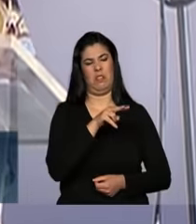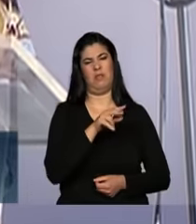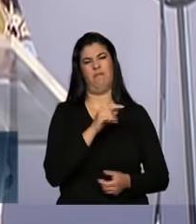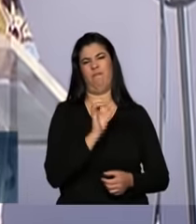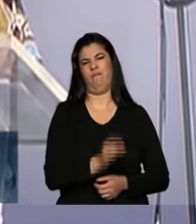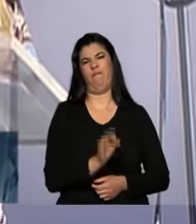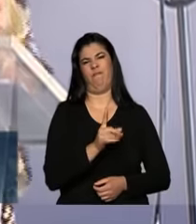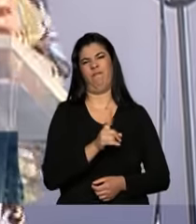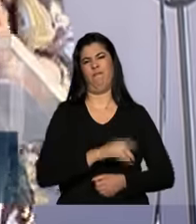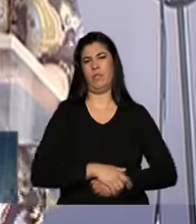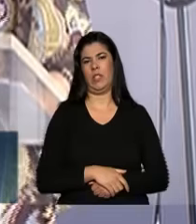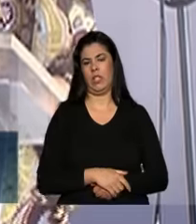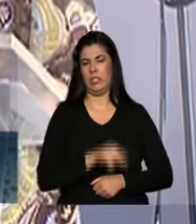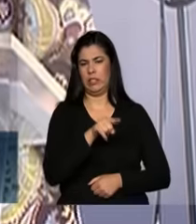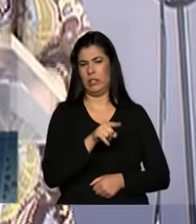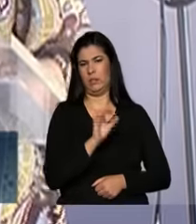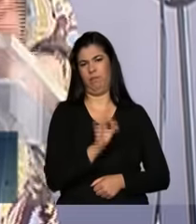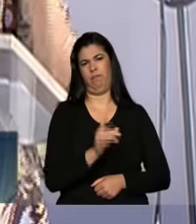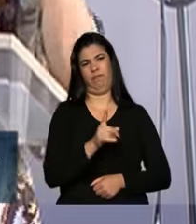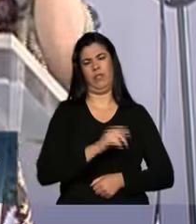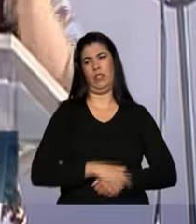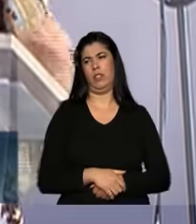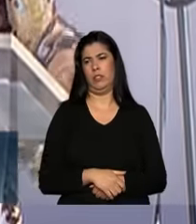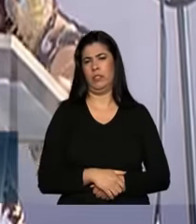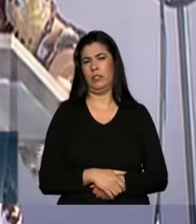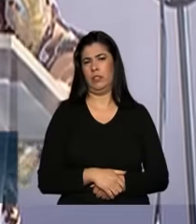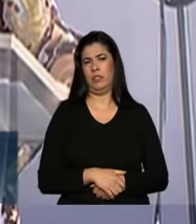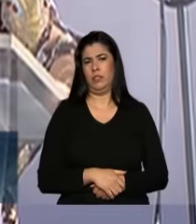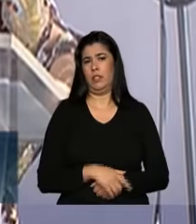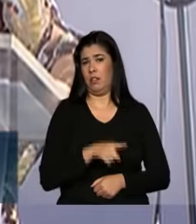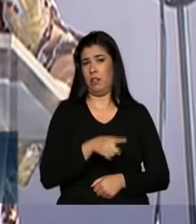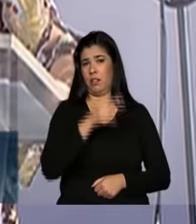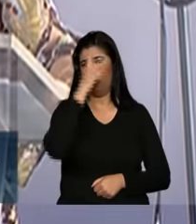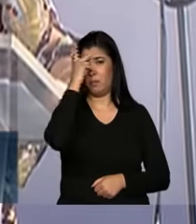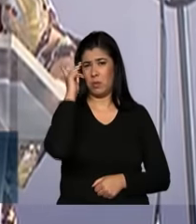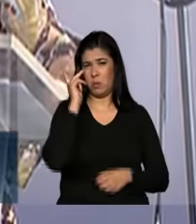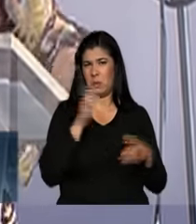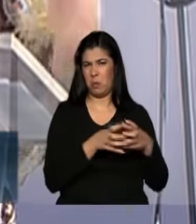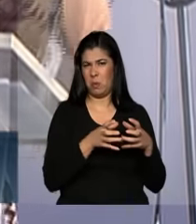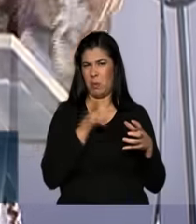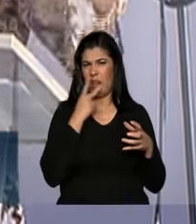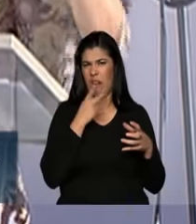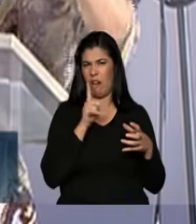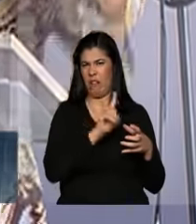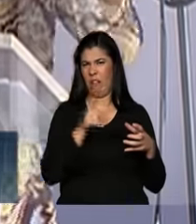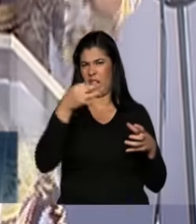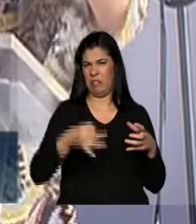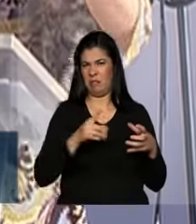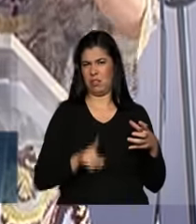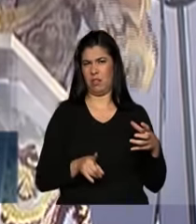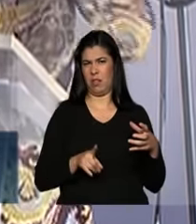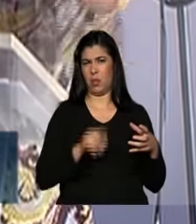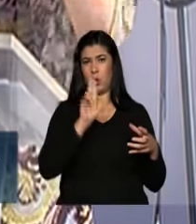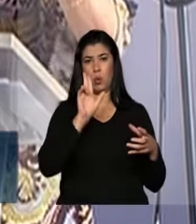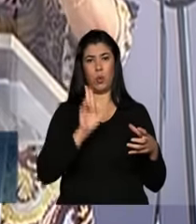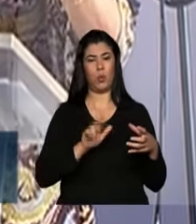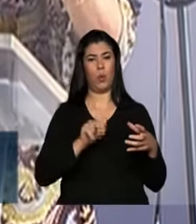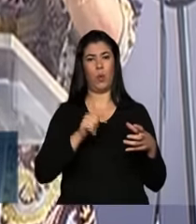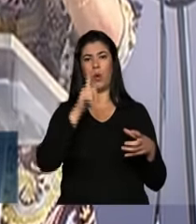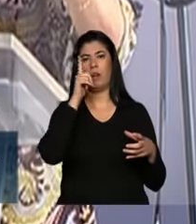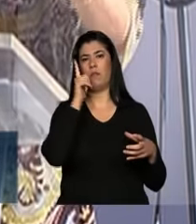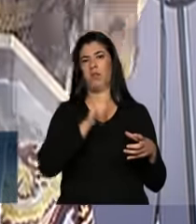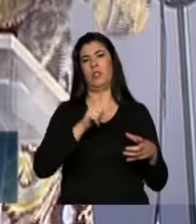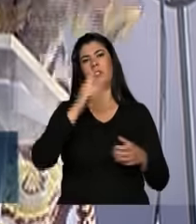certo. Ah, não vai dar certo. Esse pessoal do não vai dar certo, nunca vai conseguir